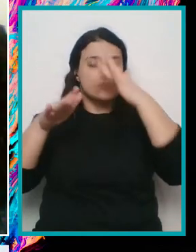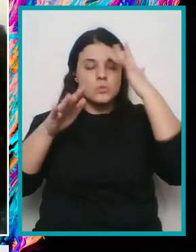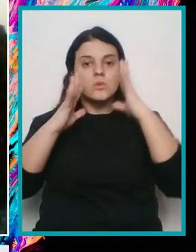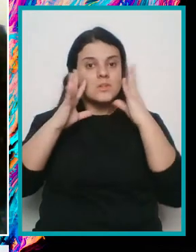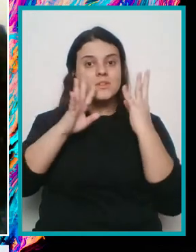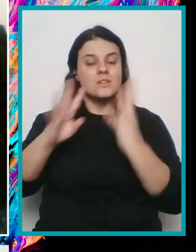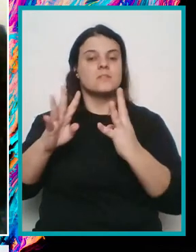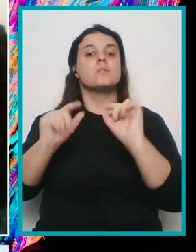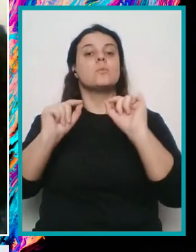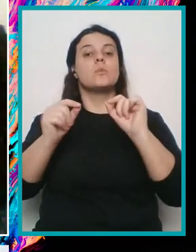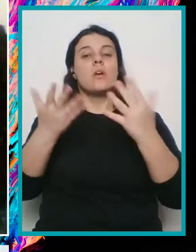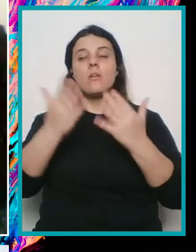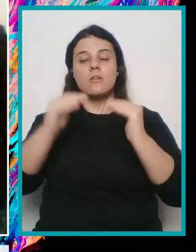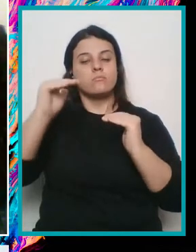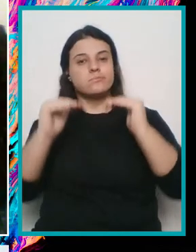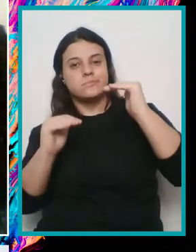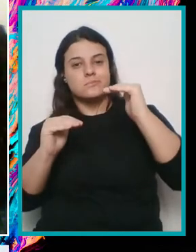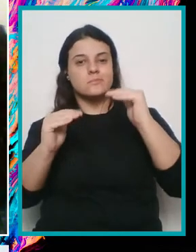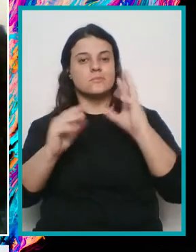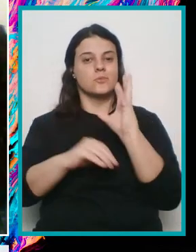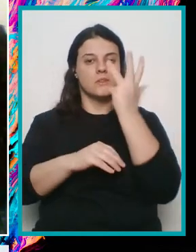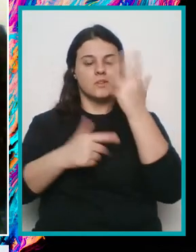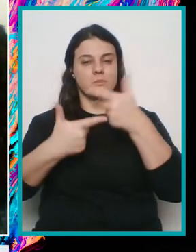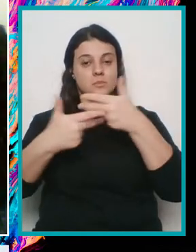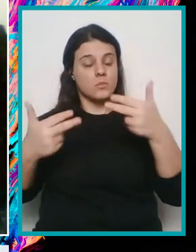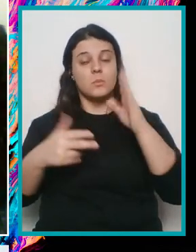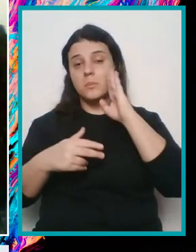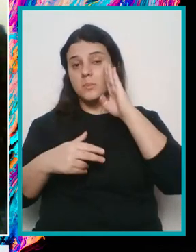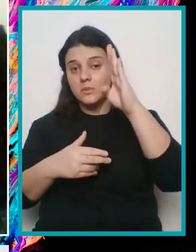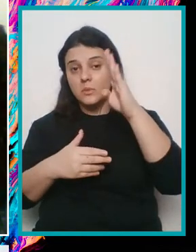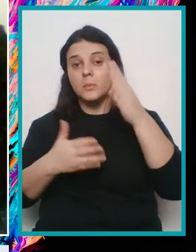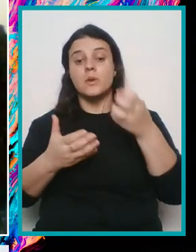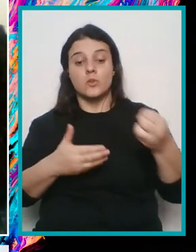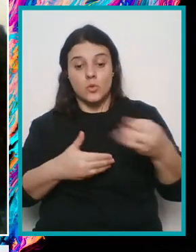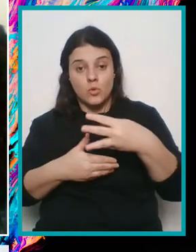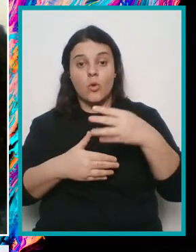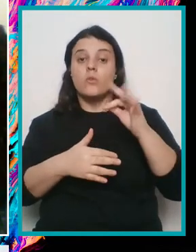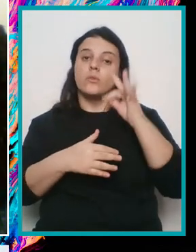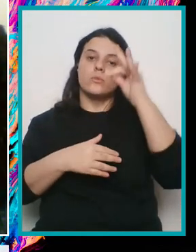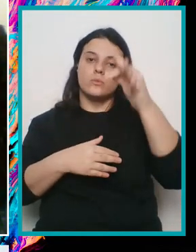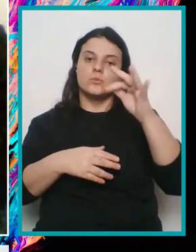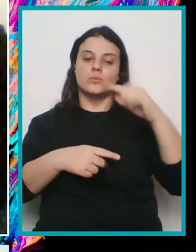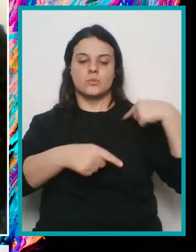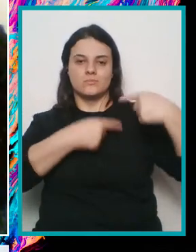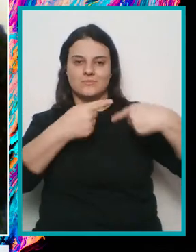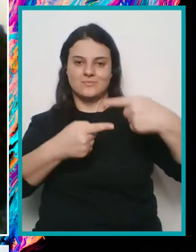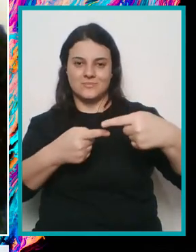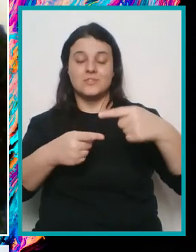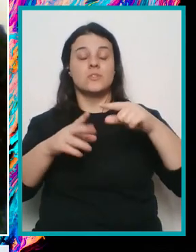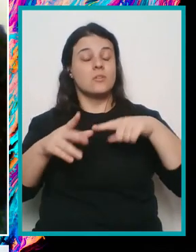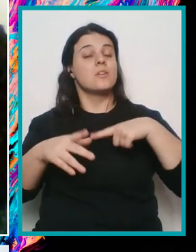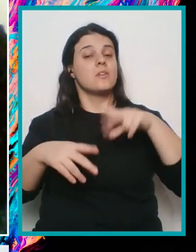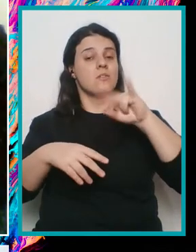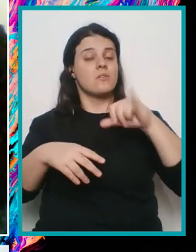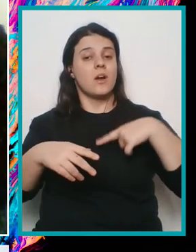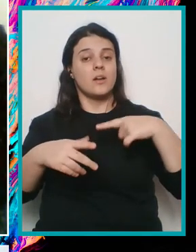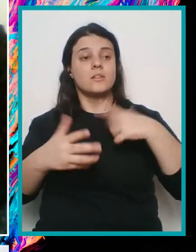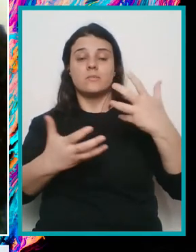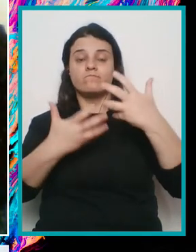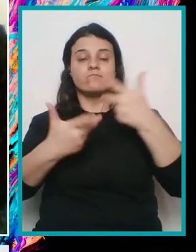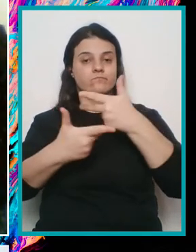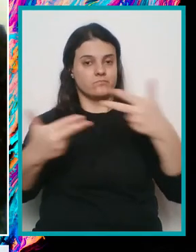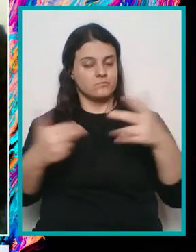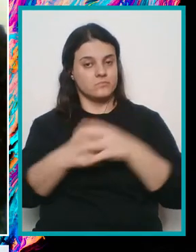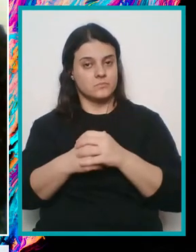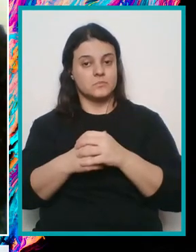do desequilíbrio climático, principalmente para as novas e futuras gerações, que se veem diretamente impactadas com seus efeitos.